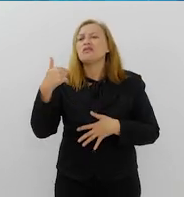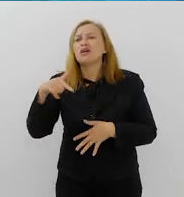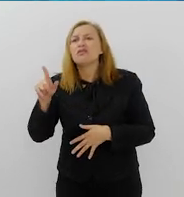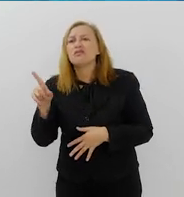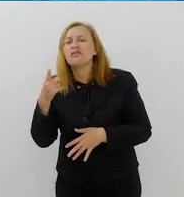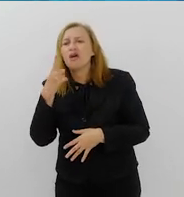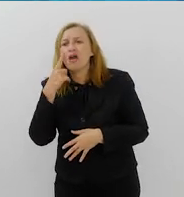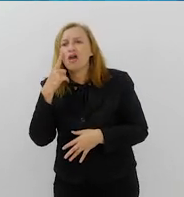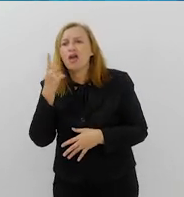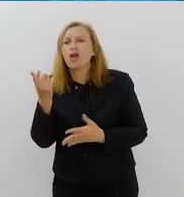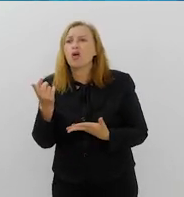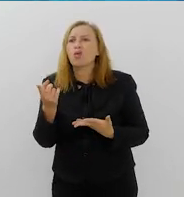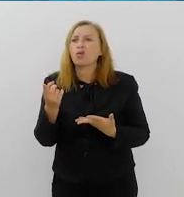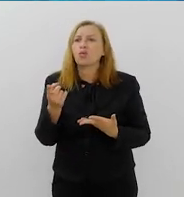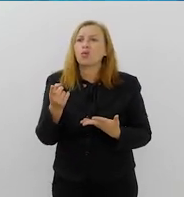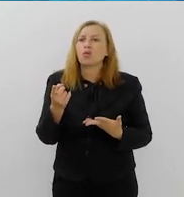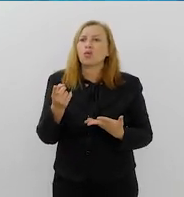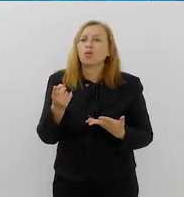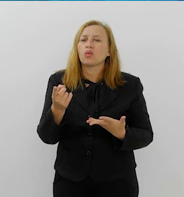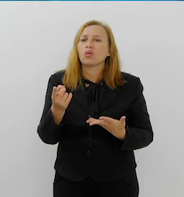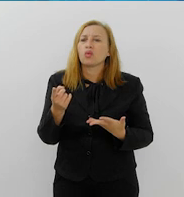passando, vai olhar